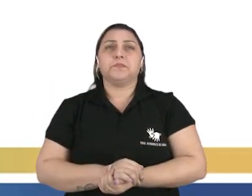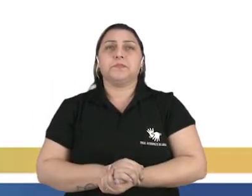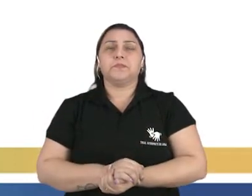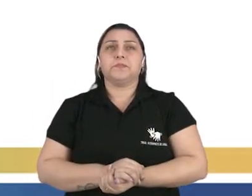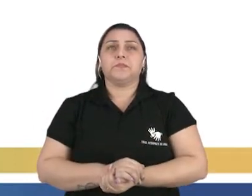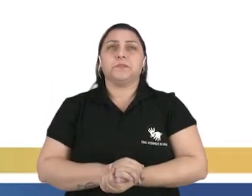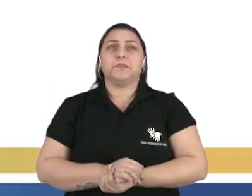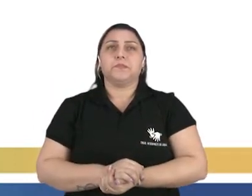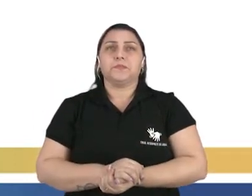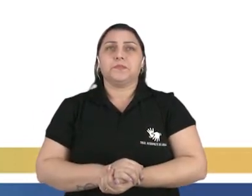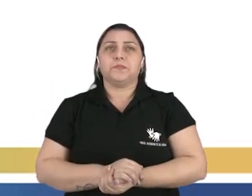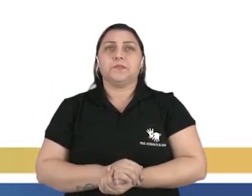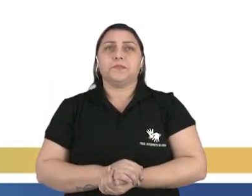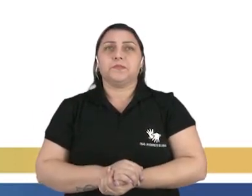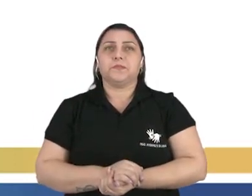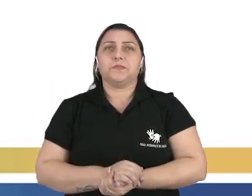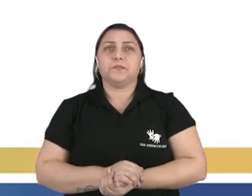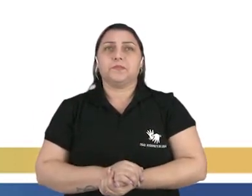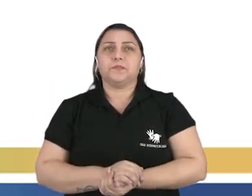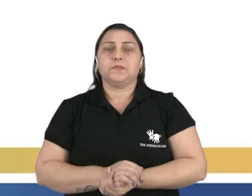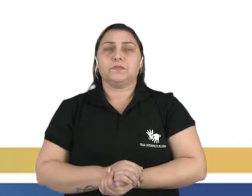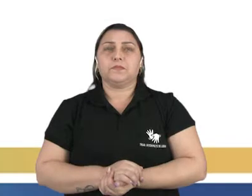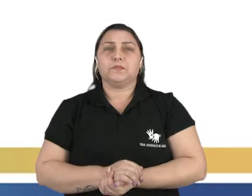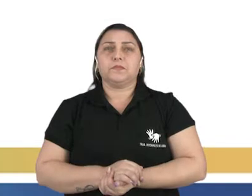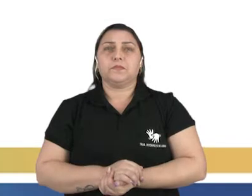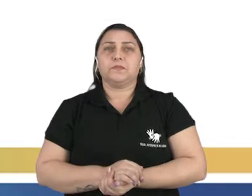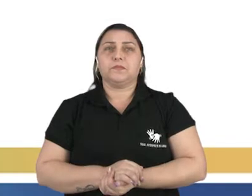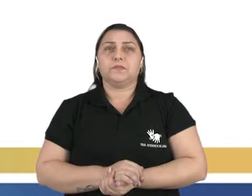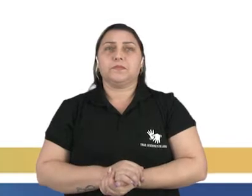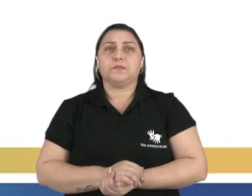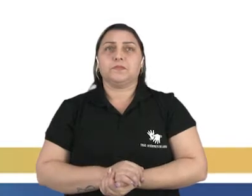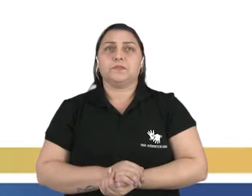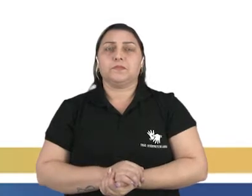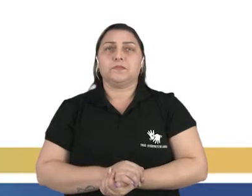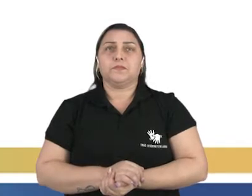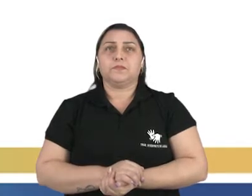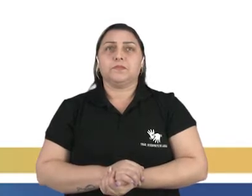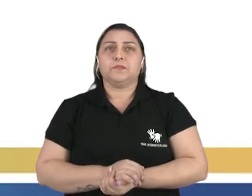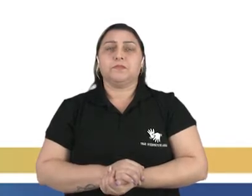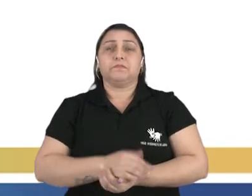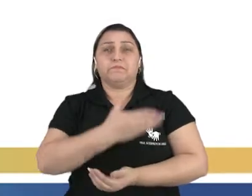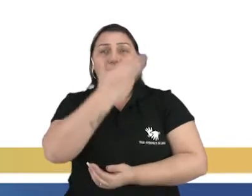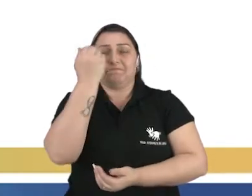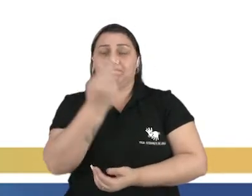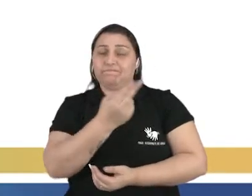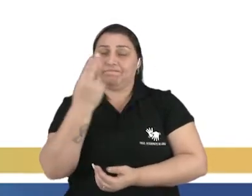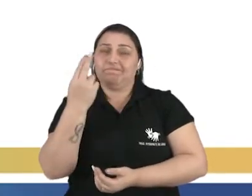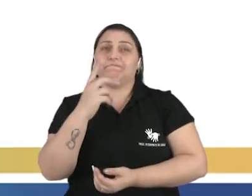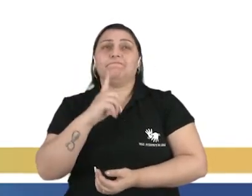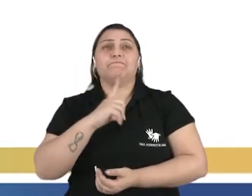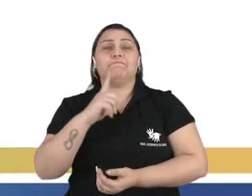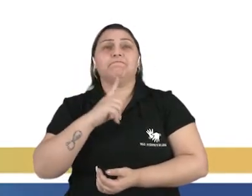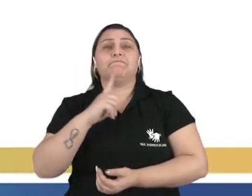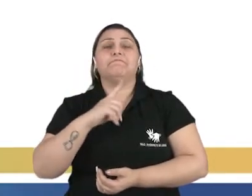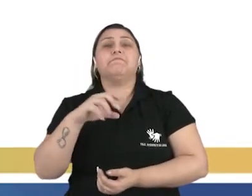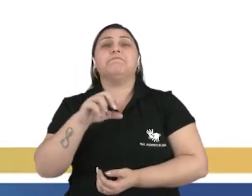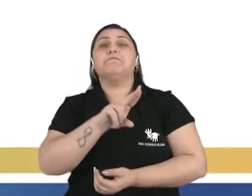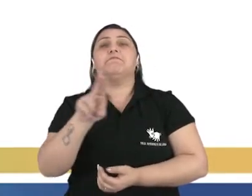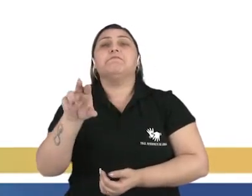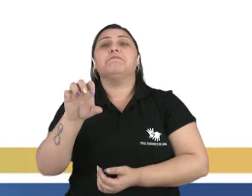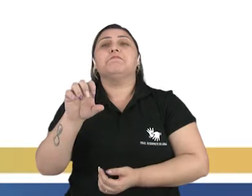solução, nós chamamos de solução, eu acho que é solução, esqueci o nome, mas tem um nome aqui na frente, tá?